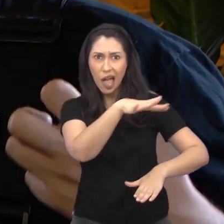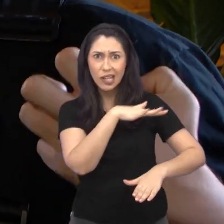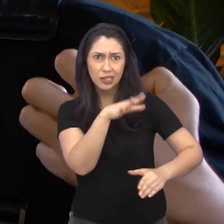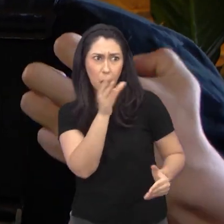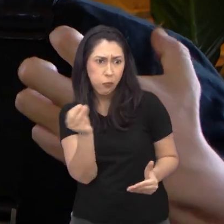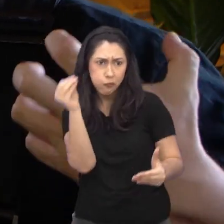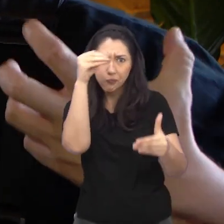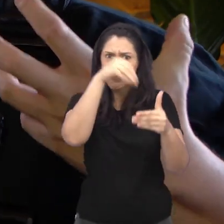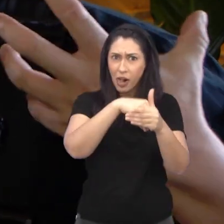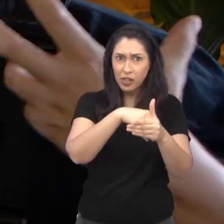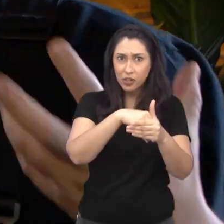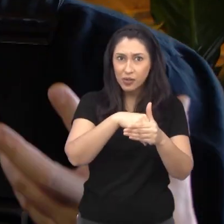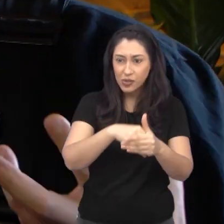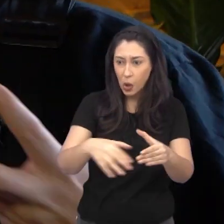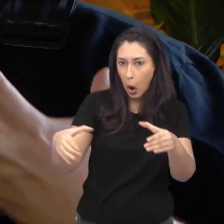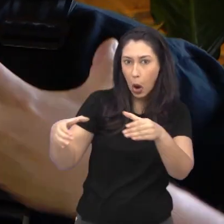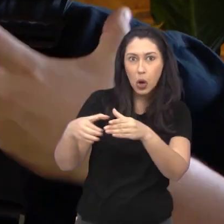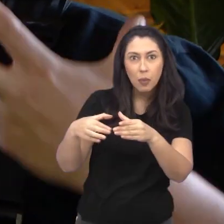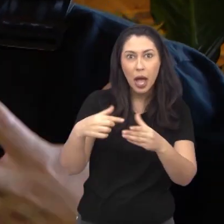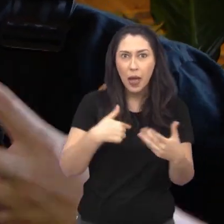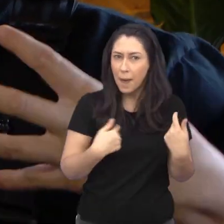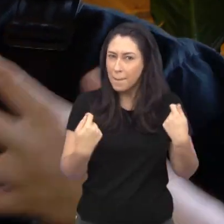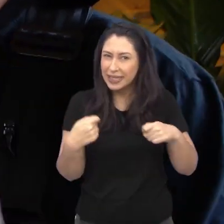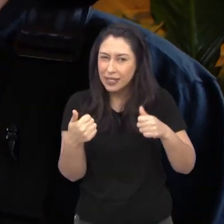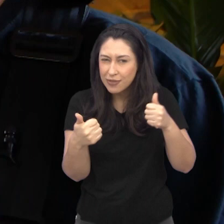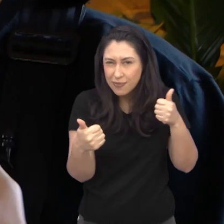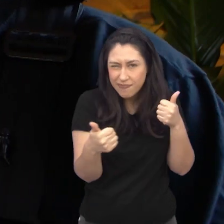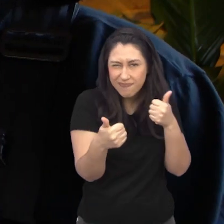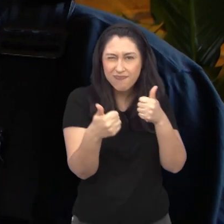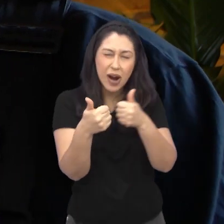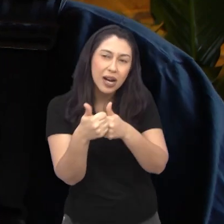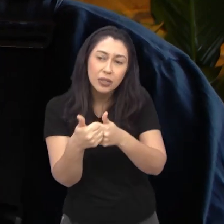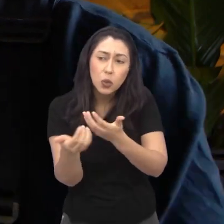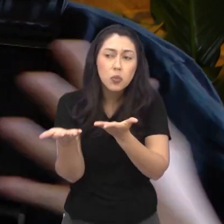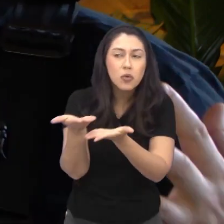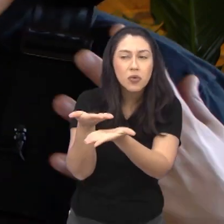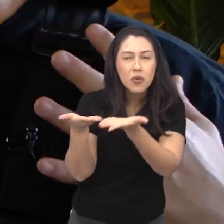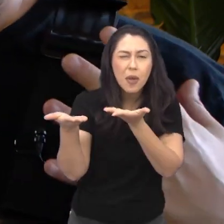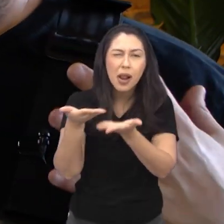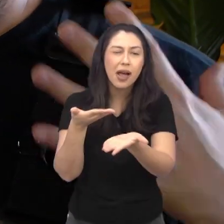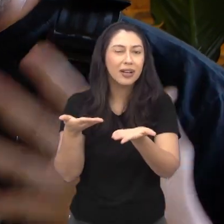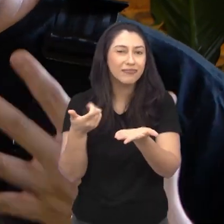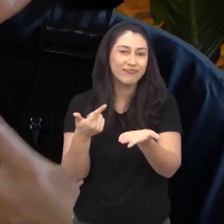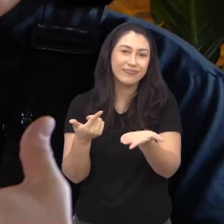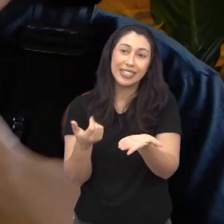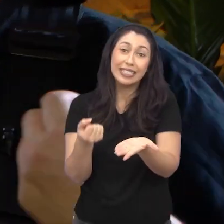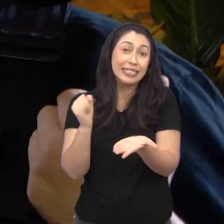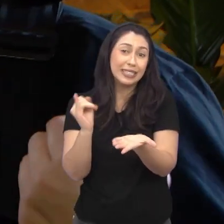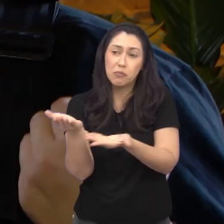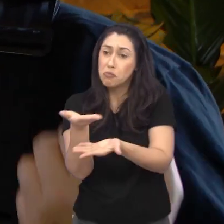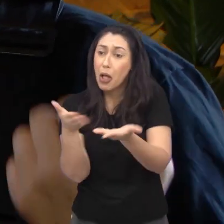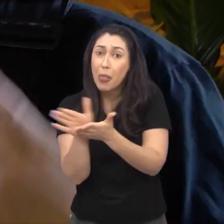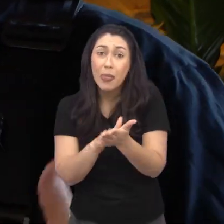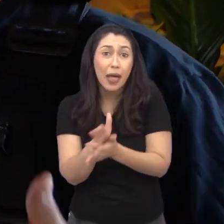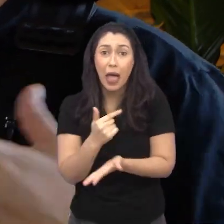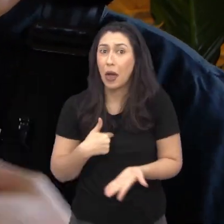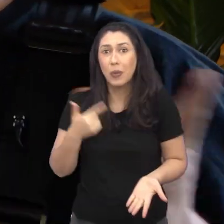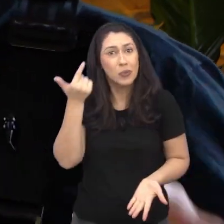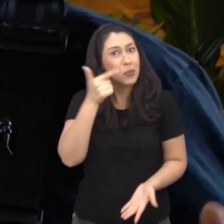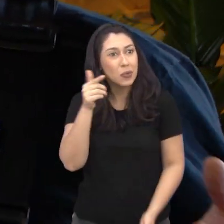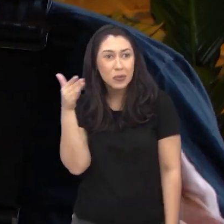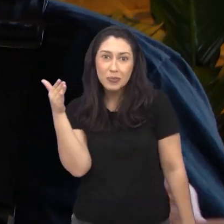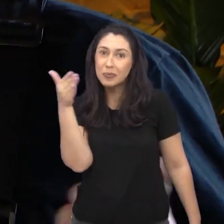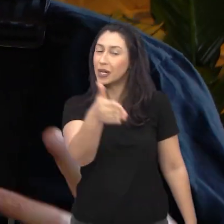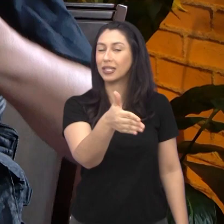não colasse com eles e fizesse uma amizade ali, nada feito pra mim. Eu não ia estar onde eu consegui estar na